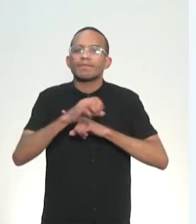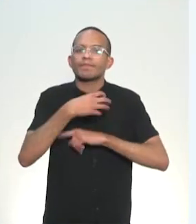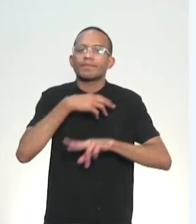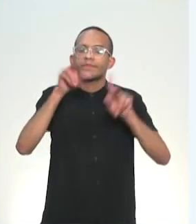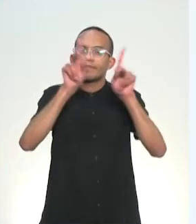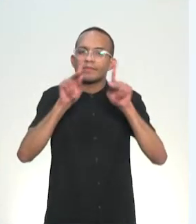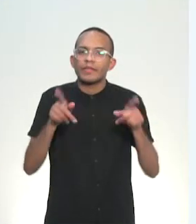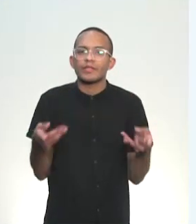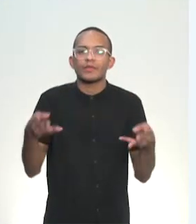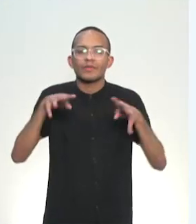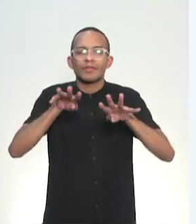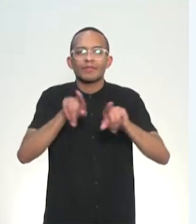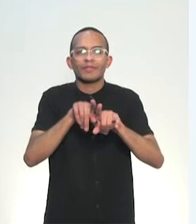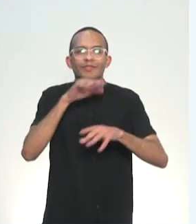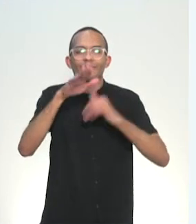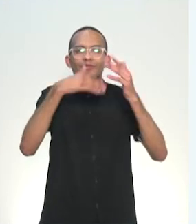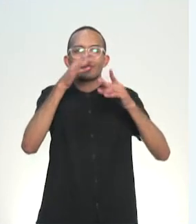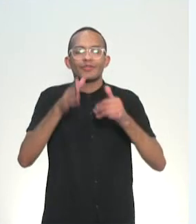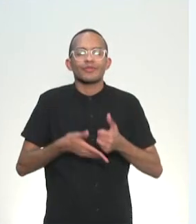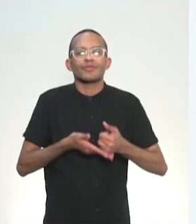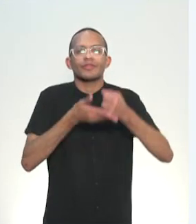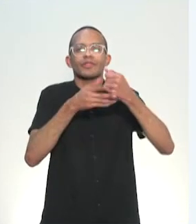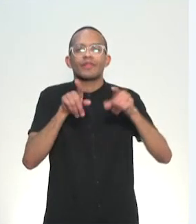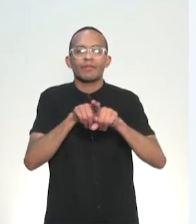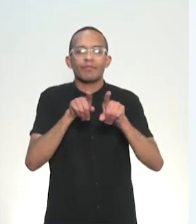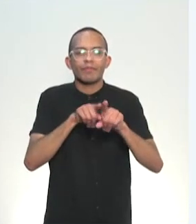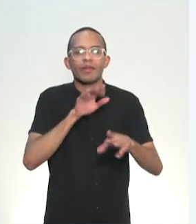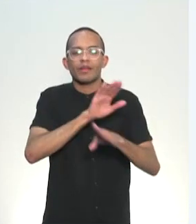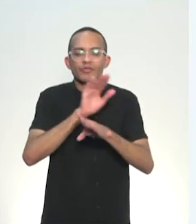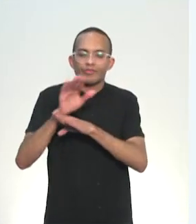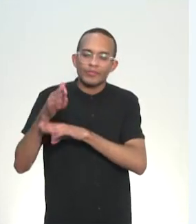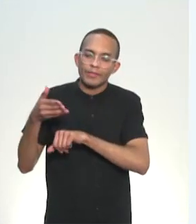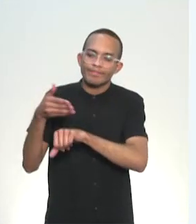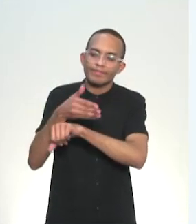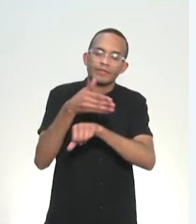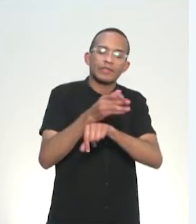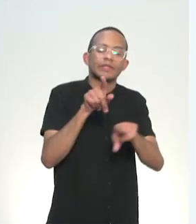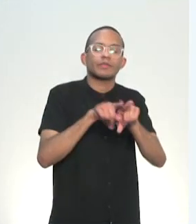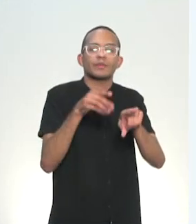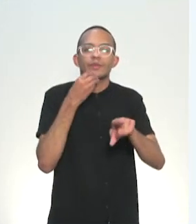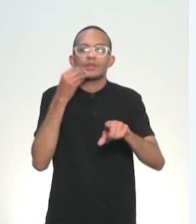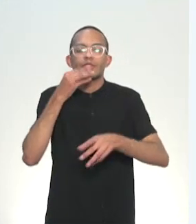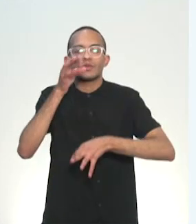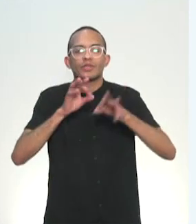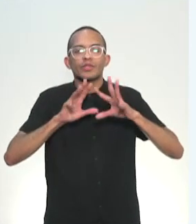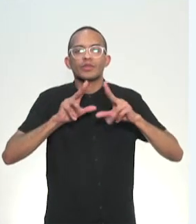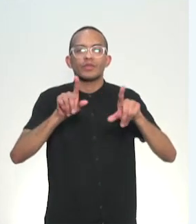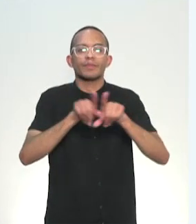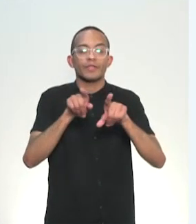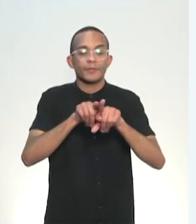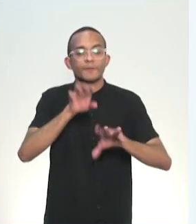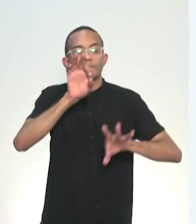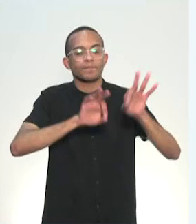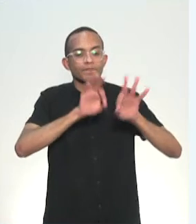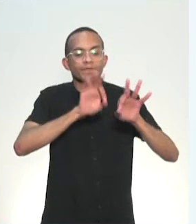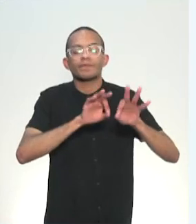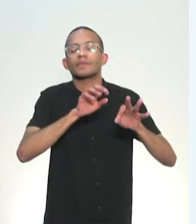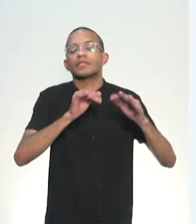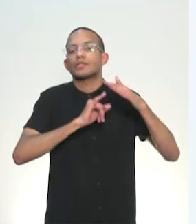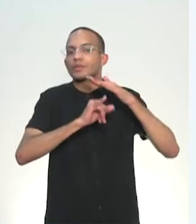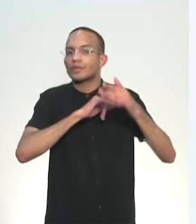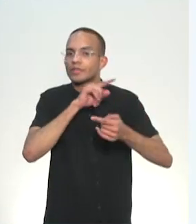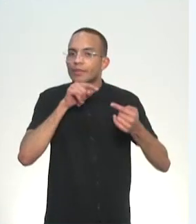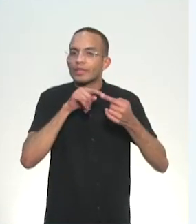e inclusivas para o desenvolvimento sustentável, proporcionar o acesso à justiça para todos e construir instituições